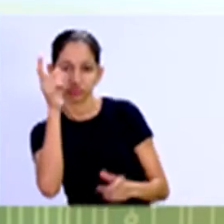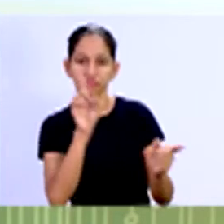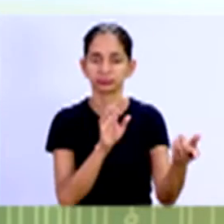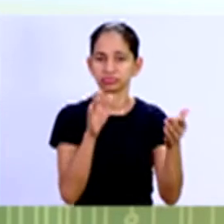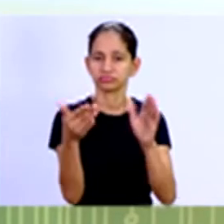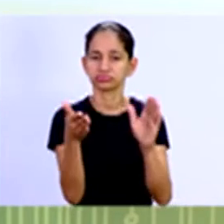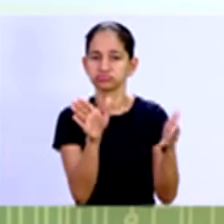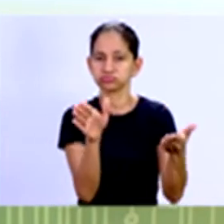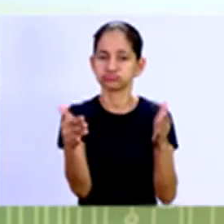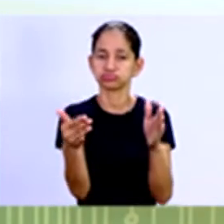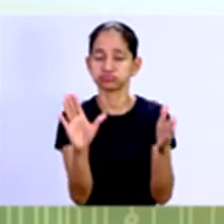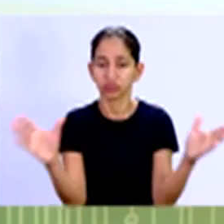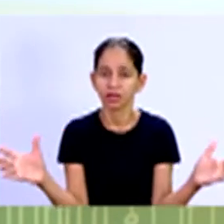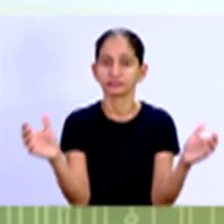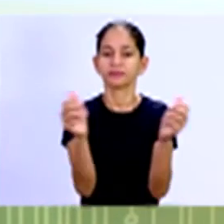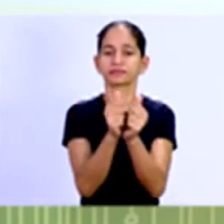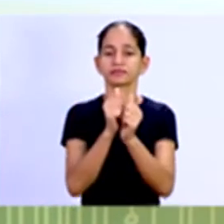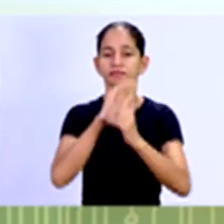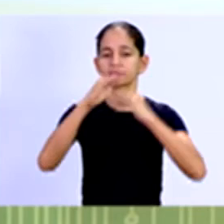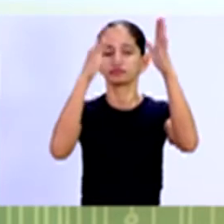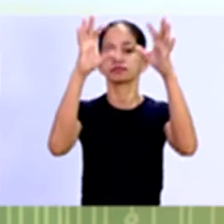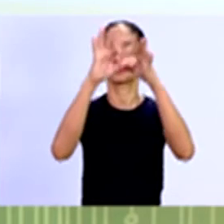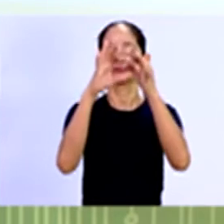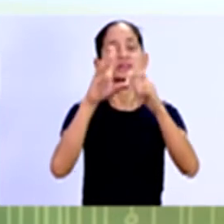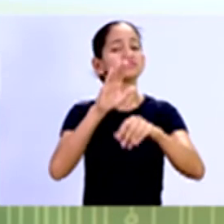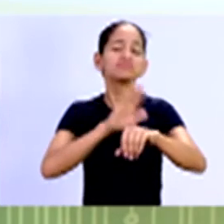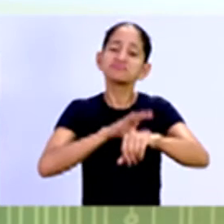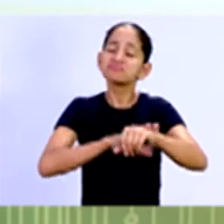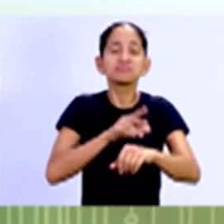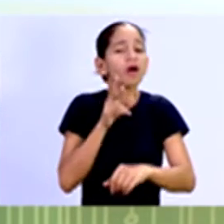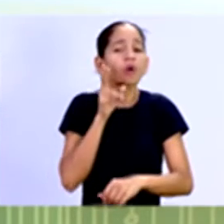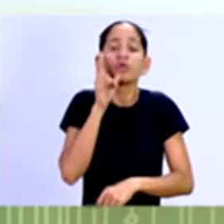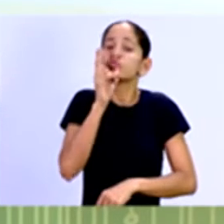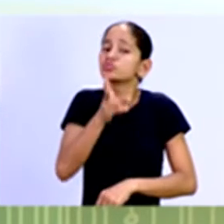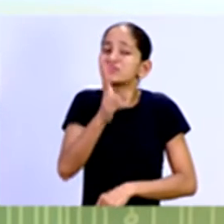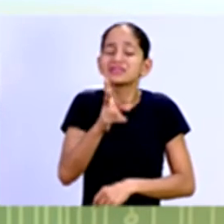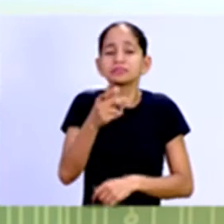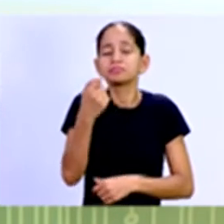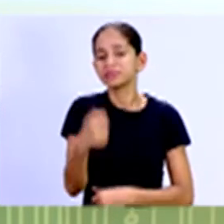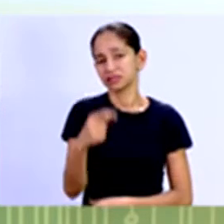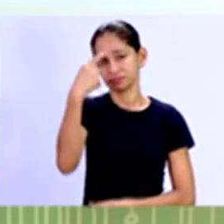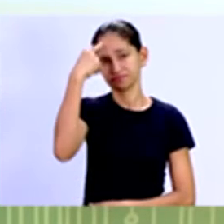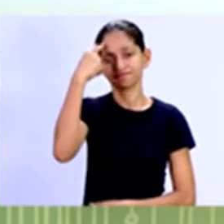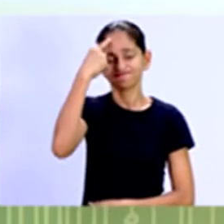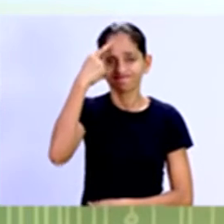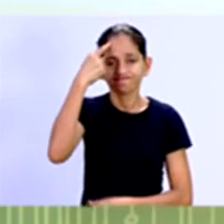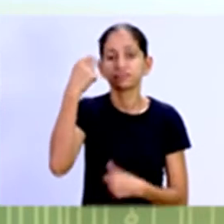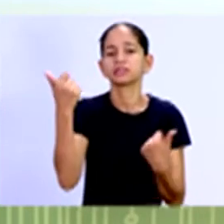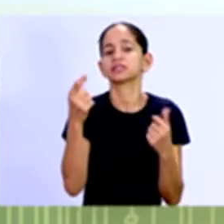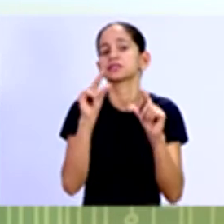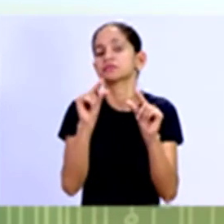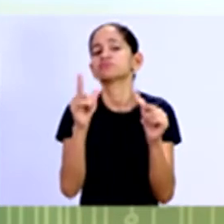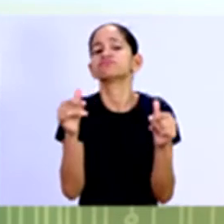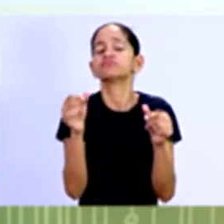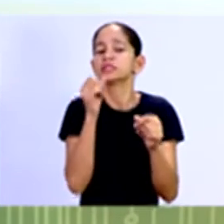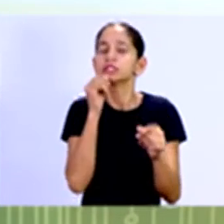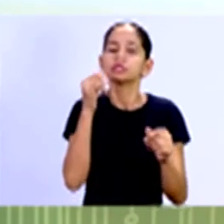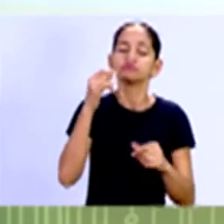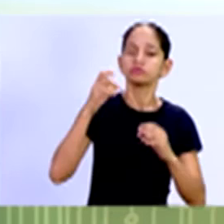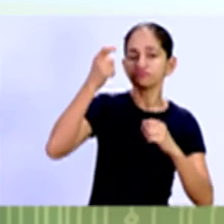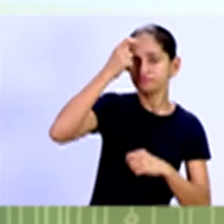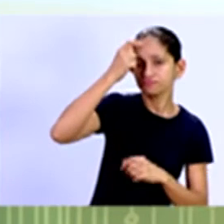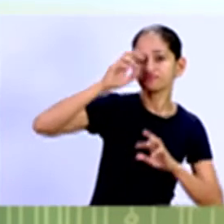pessoalmente falando, em todas as circunstâncias eu busco estar refletindo sobre a moralidade, e eu vejo que isso faz